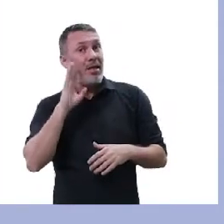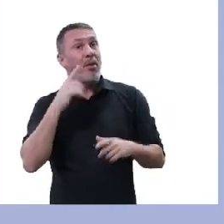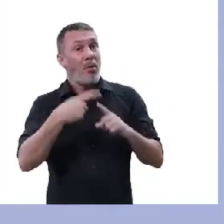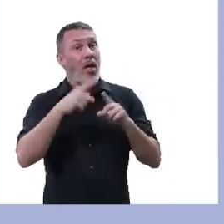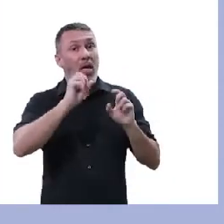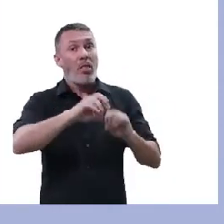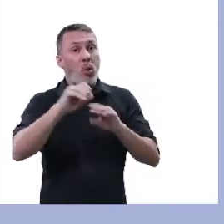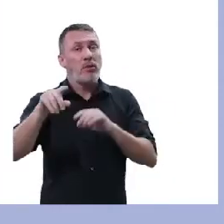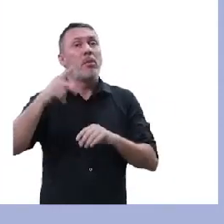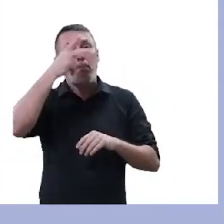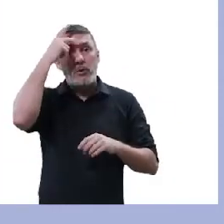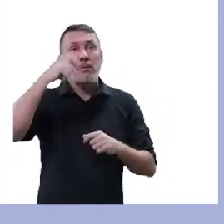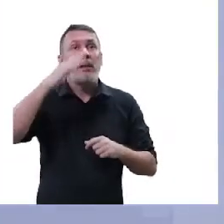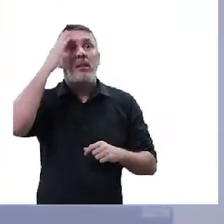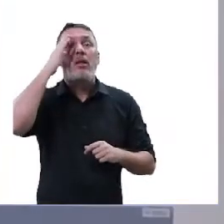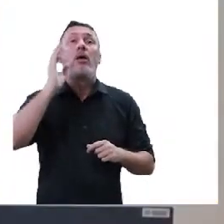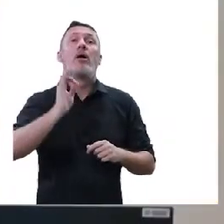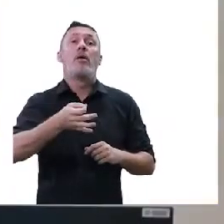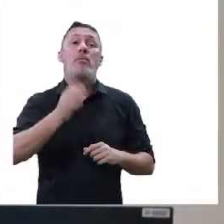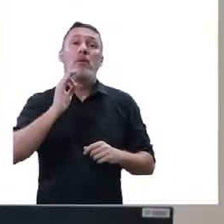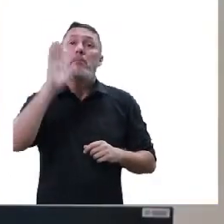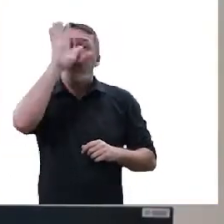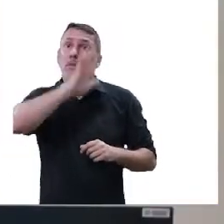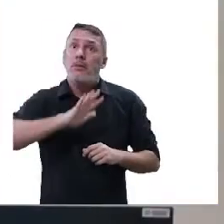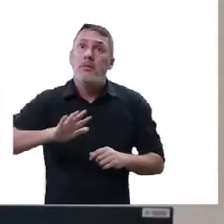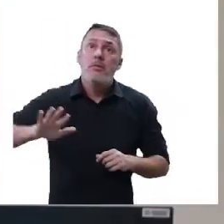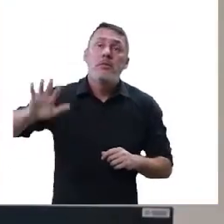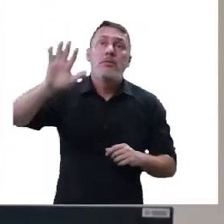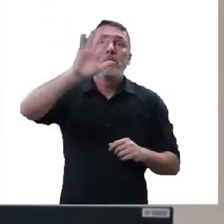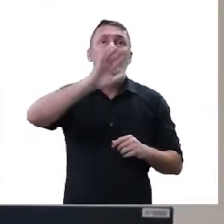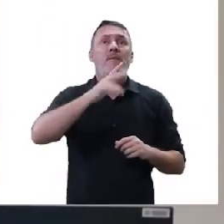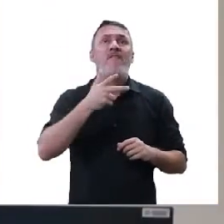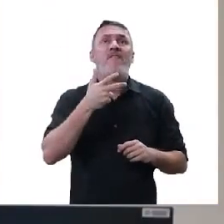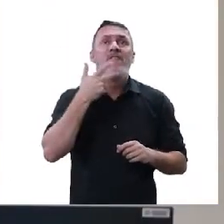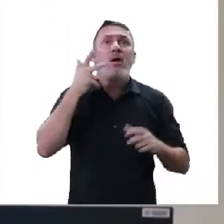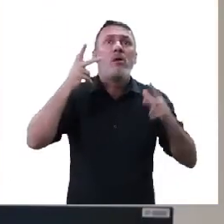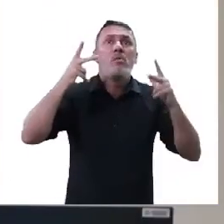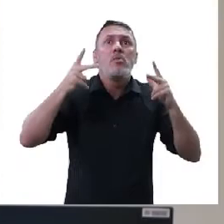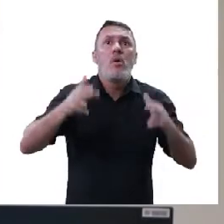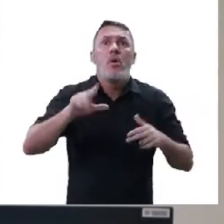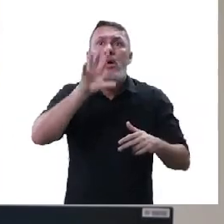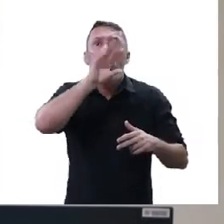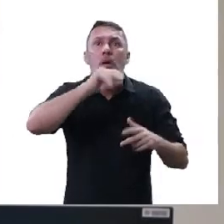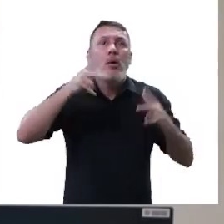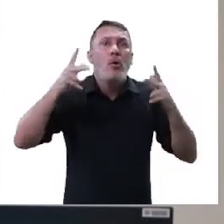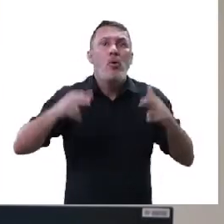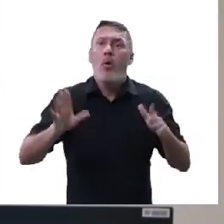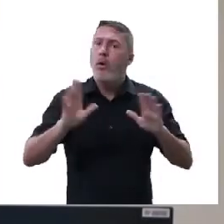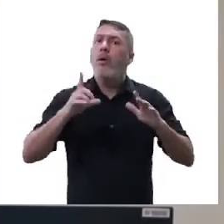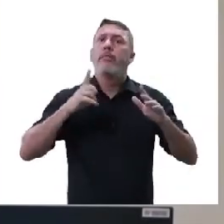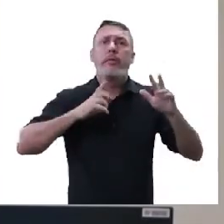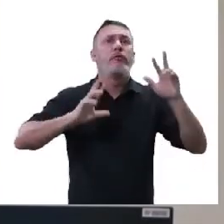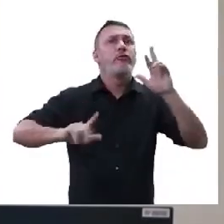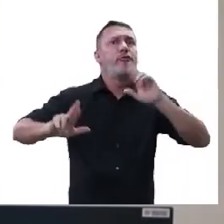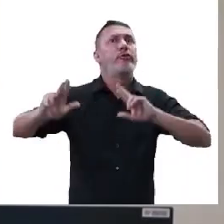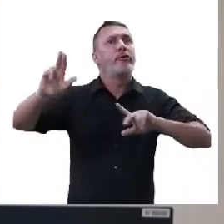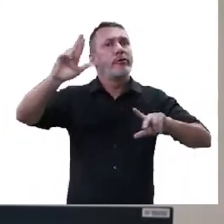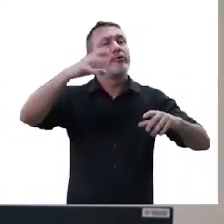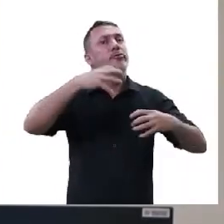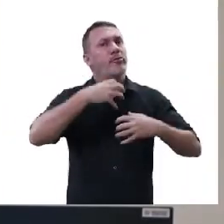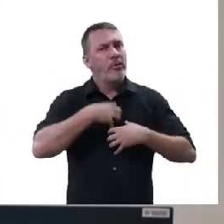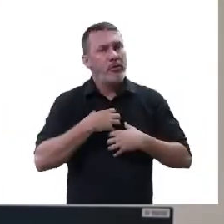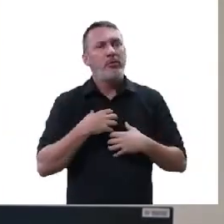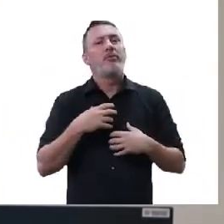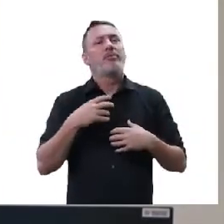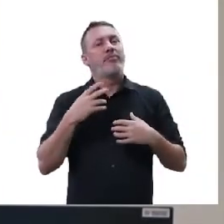é um processo educativo. Foi nesse período que as pessoas estavam acreditando que iria cair esse tema de variação de preconceito